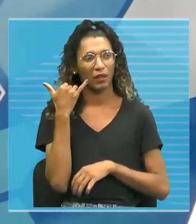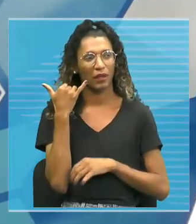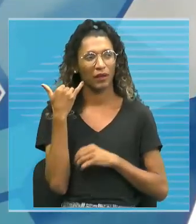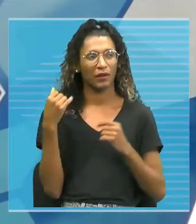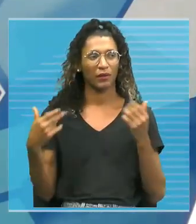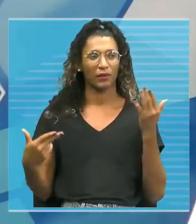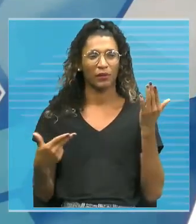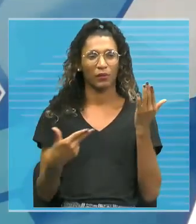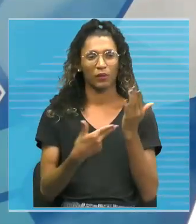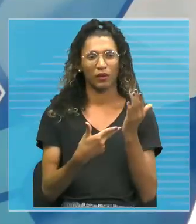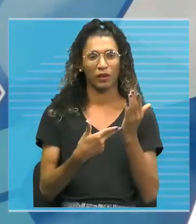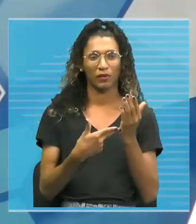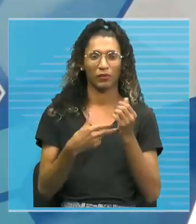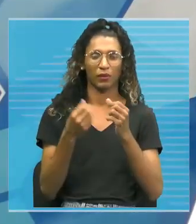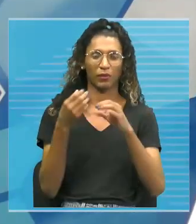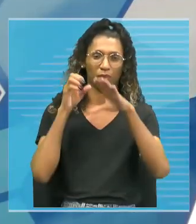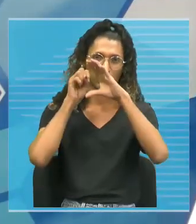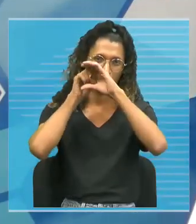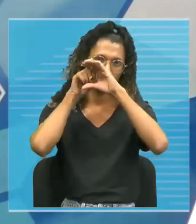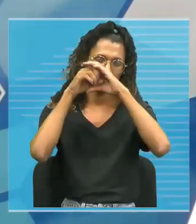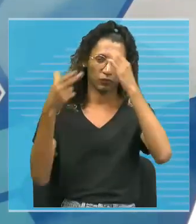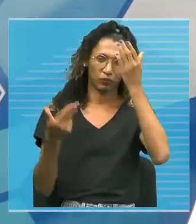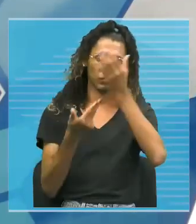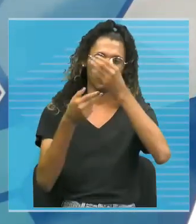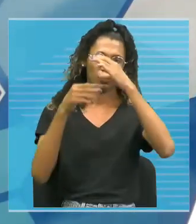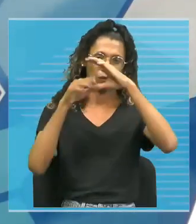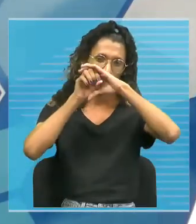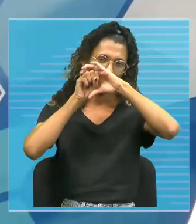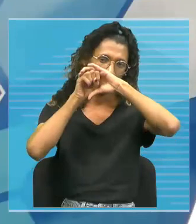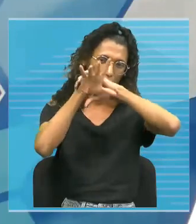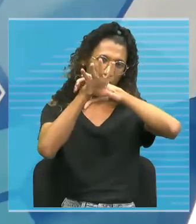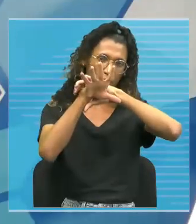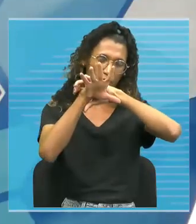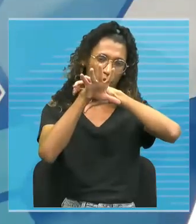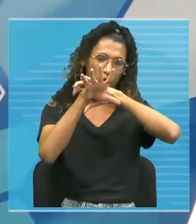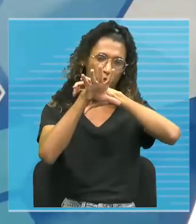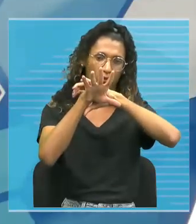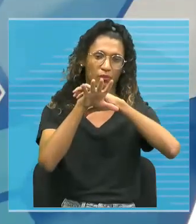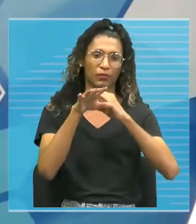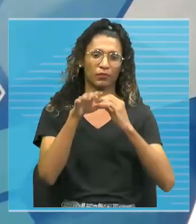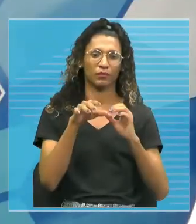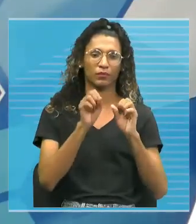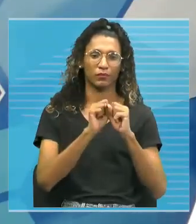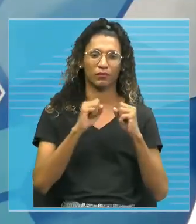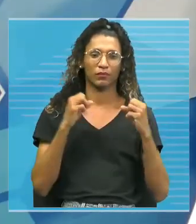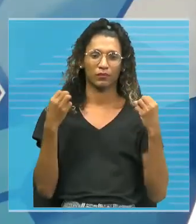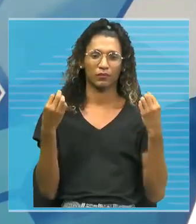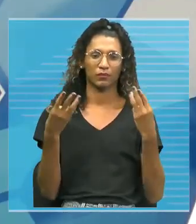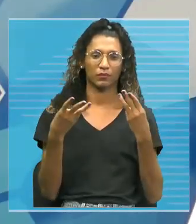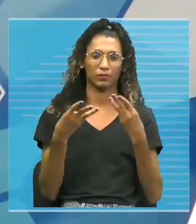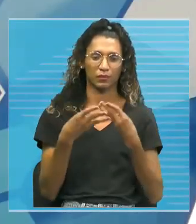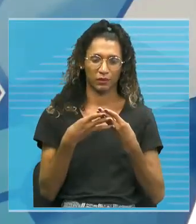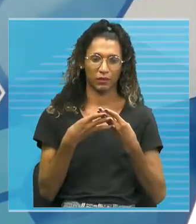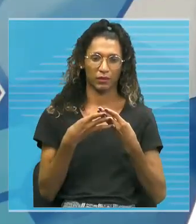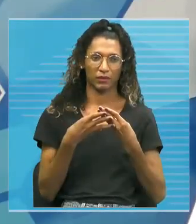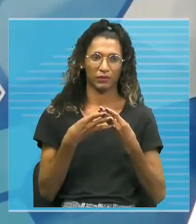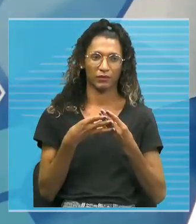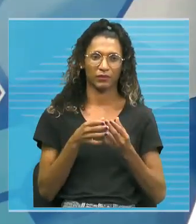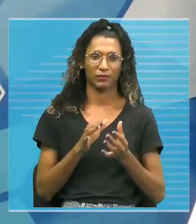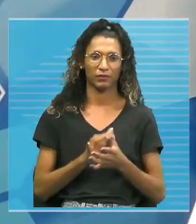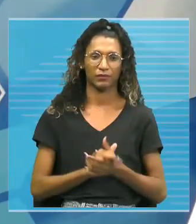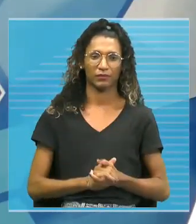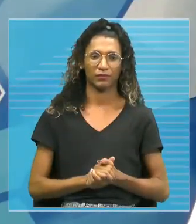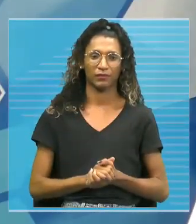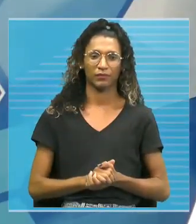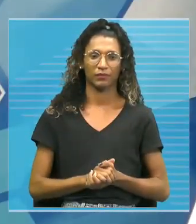conecto ao projetor de slides, ele projeta lá no quadro a imagem, tá? projeta lá no